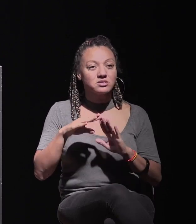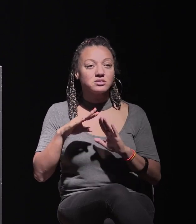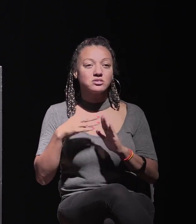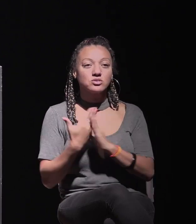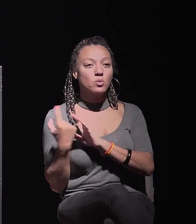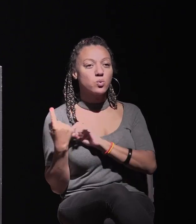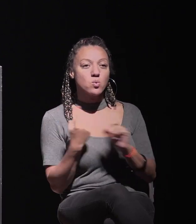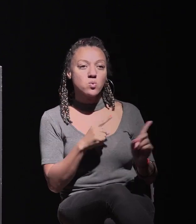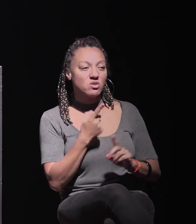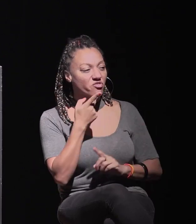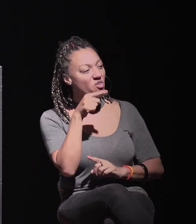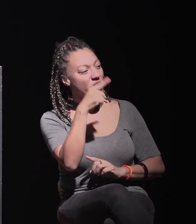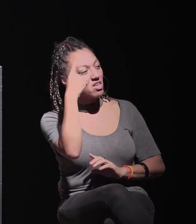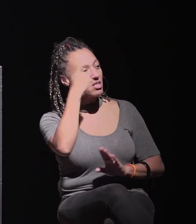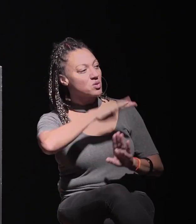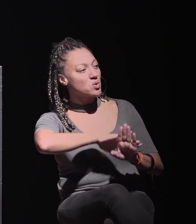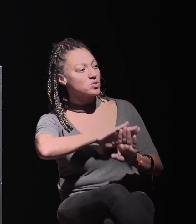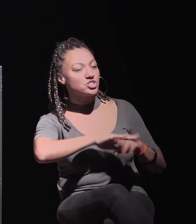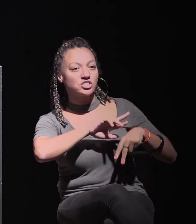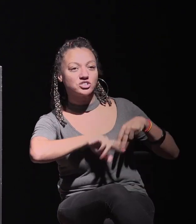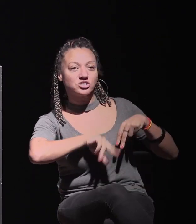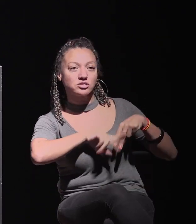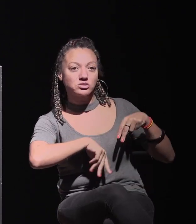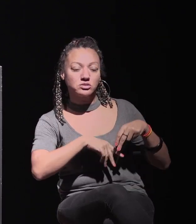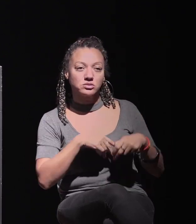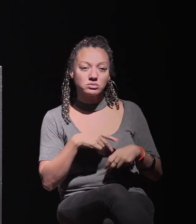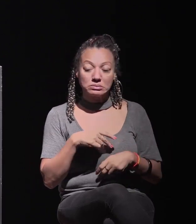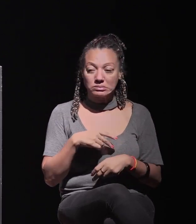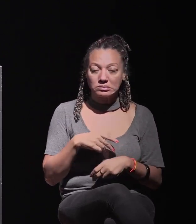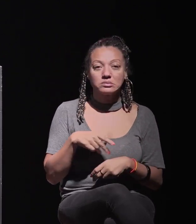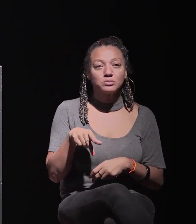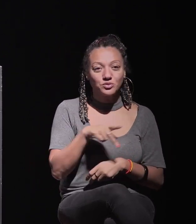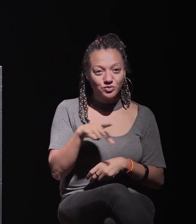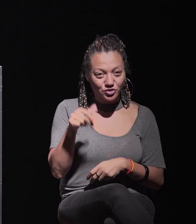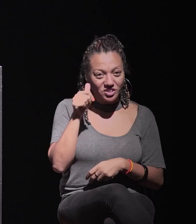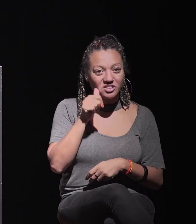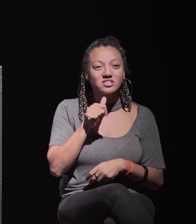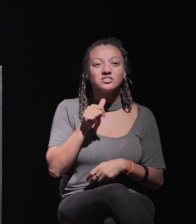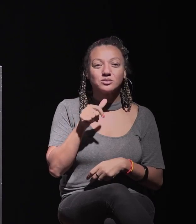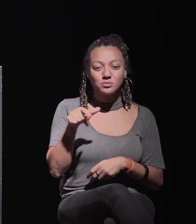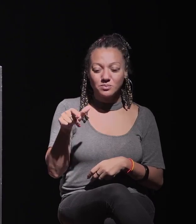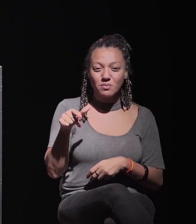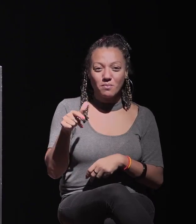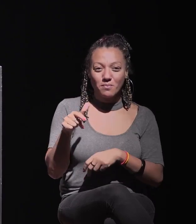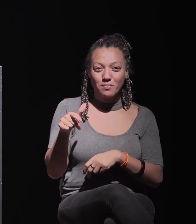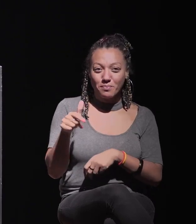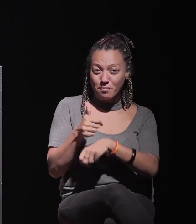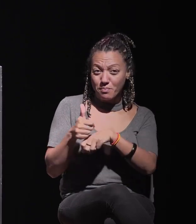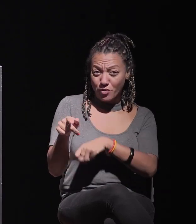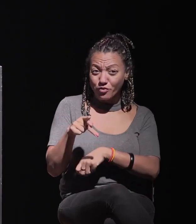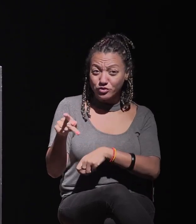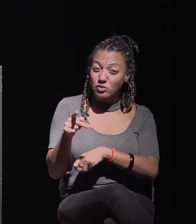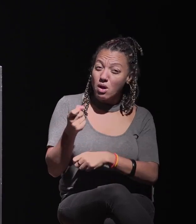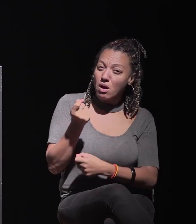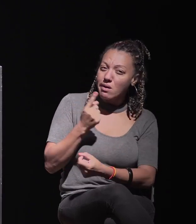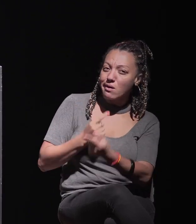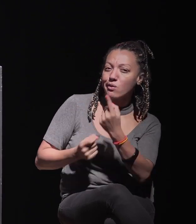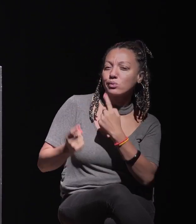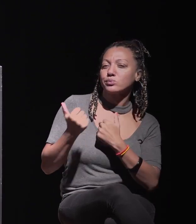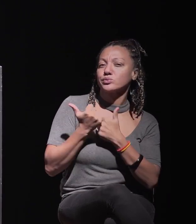gênero. Né? A professora Ângela recebeu o apoio dos seus colegas profissionais, e não de todos, porque nós